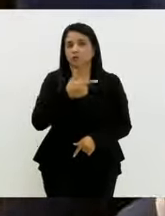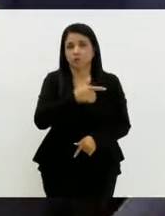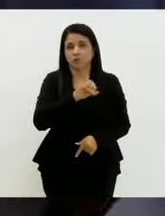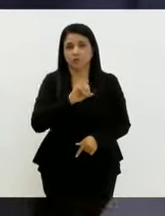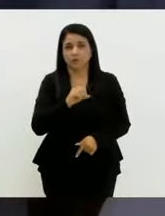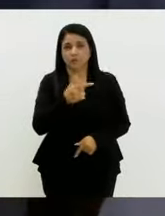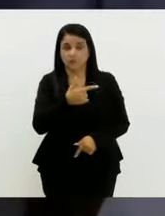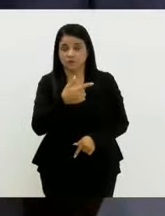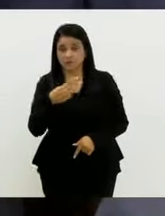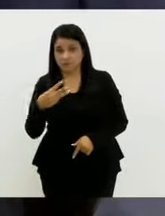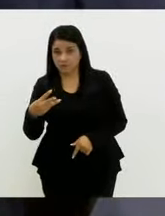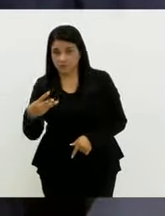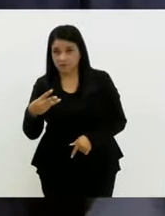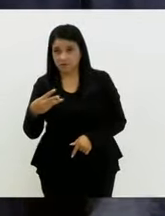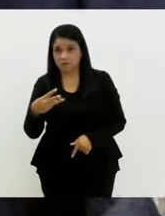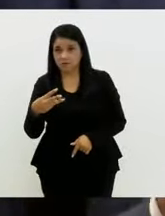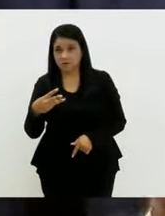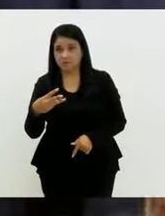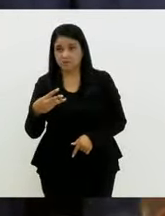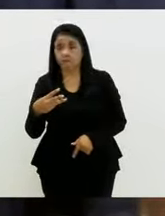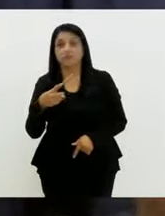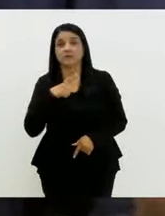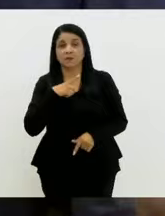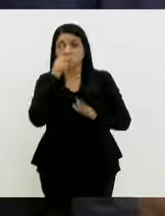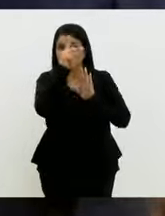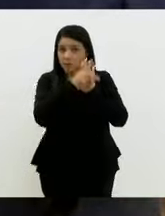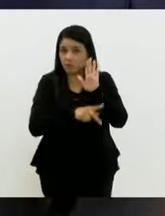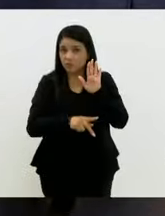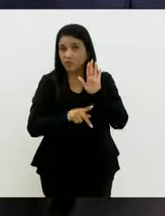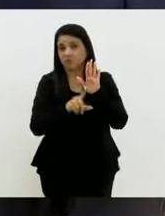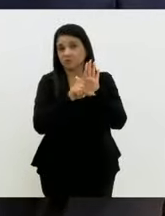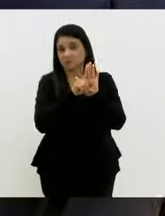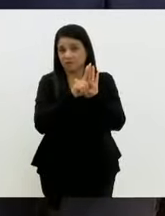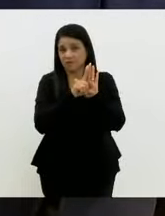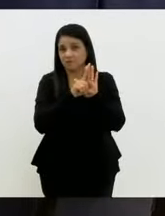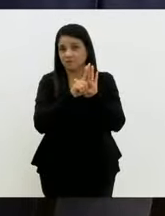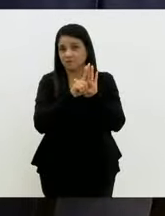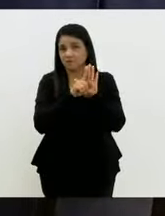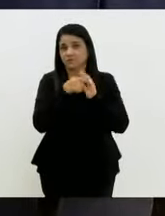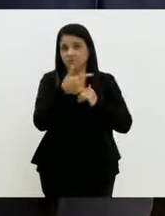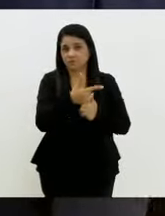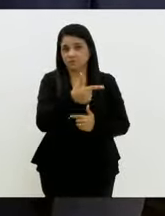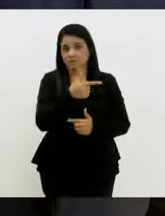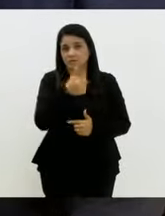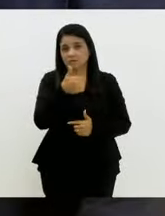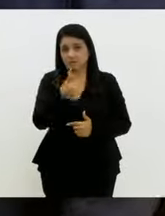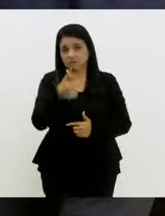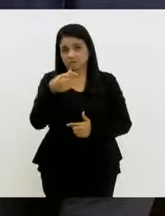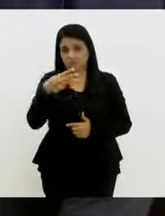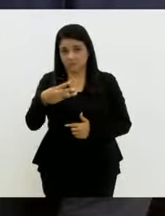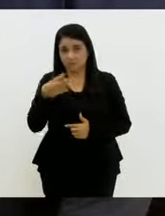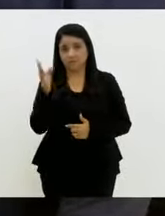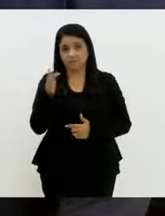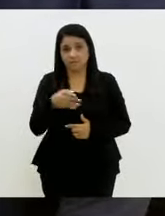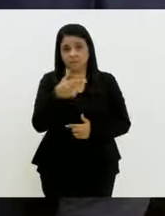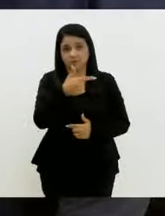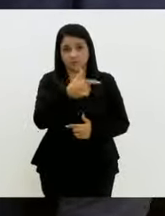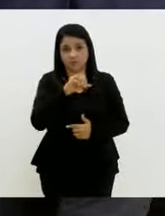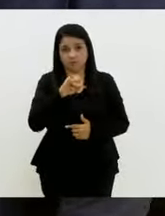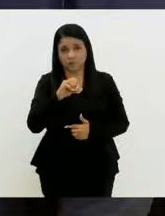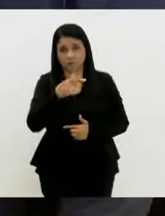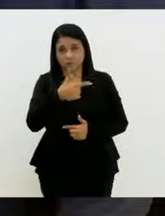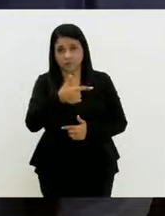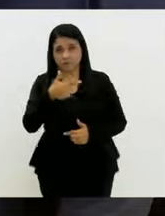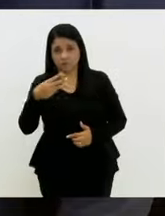2023. Nós temos o projeto, senhor presidente, de lei 213 de 2023, que